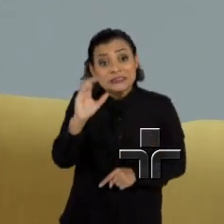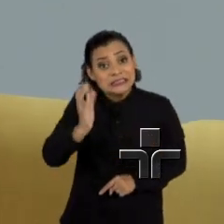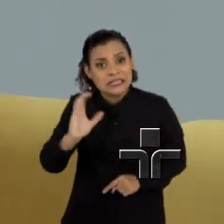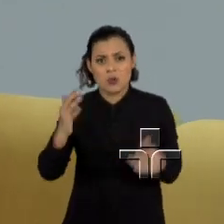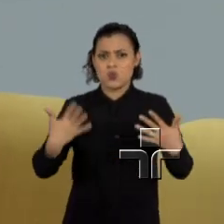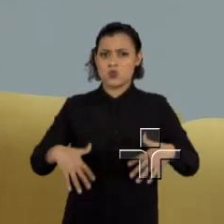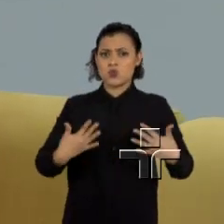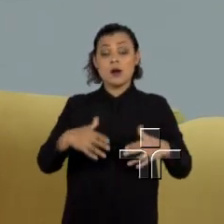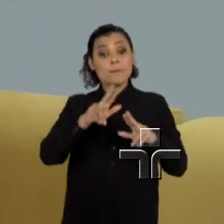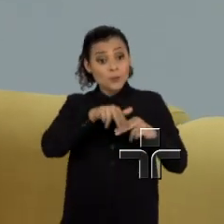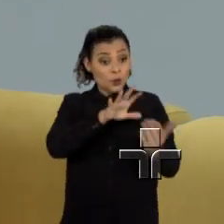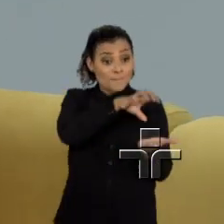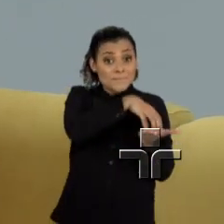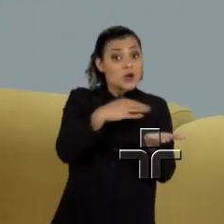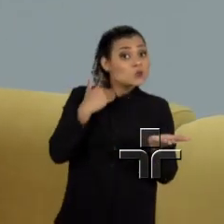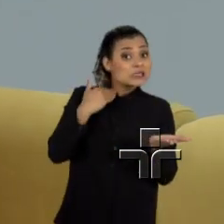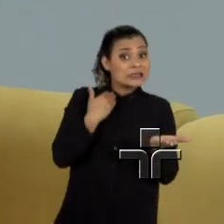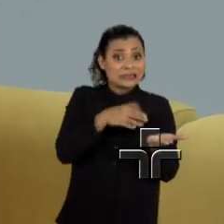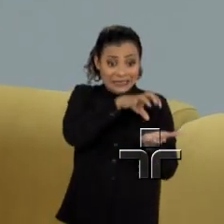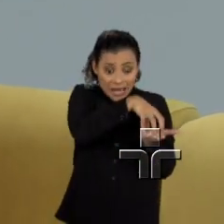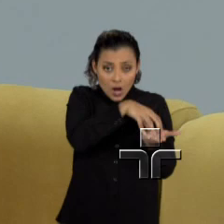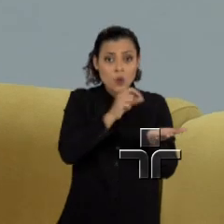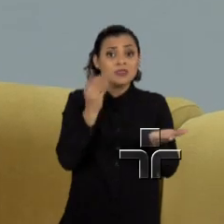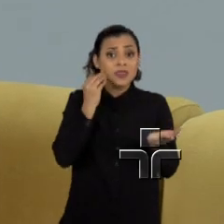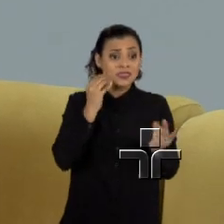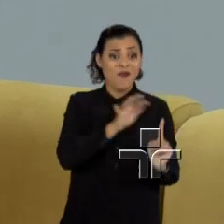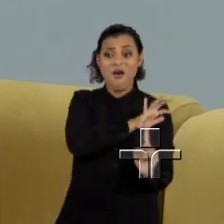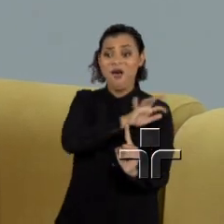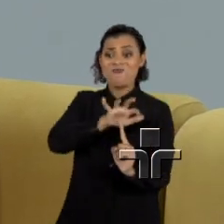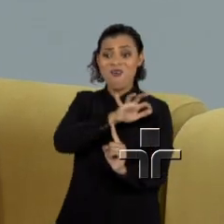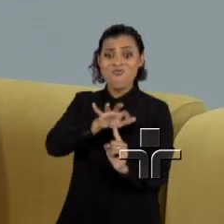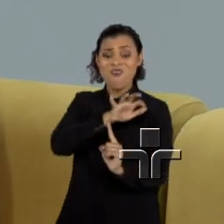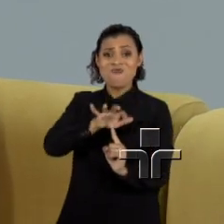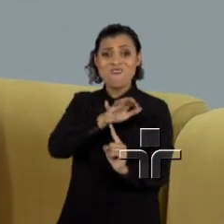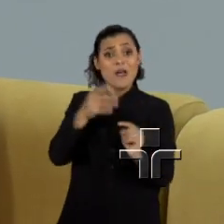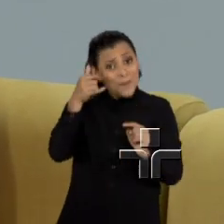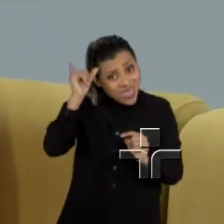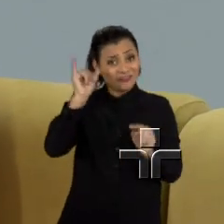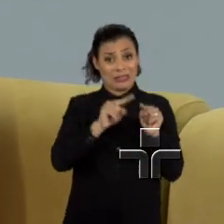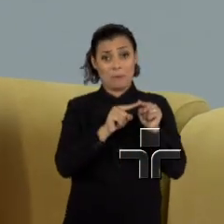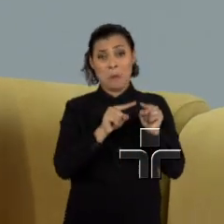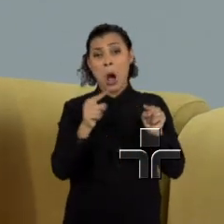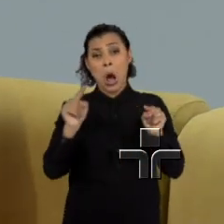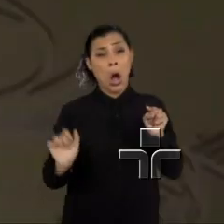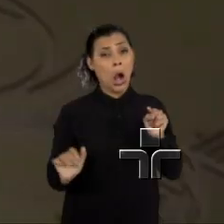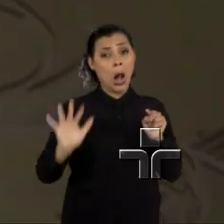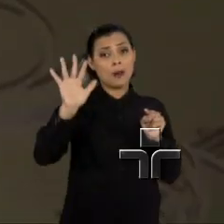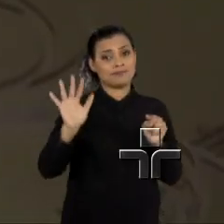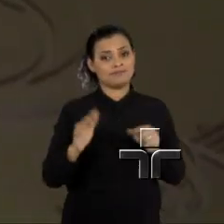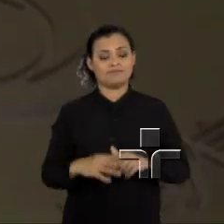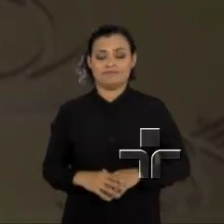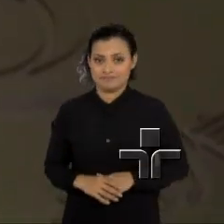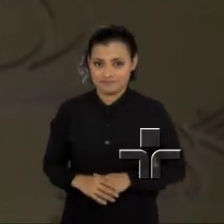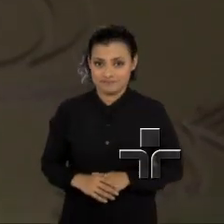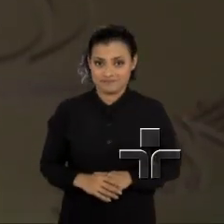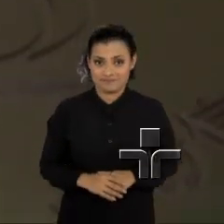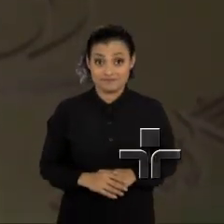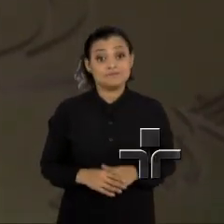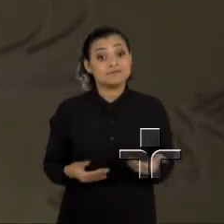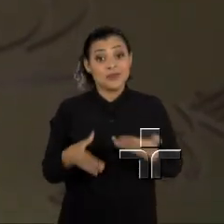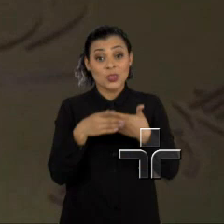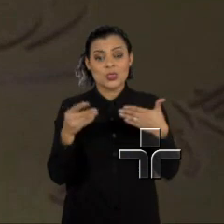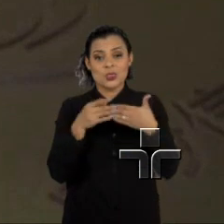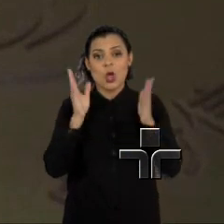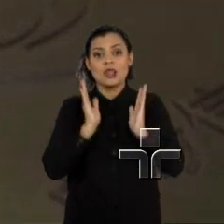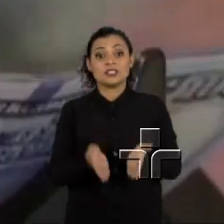4,20 e o Banco Central tenta intervir para barrar a alta da moeda americana. O dólar